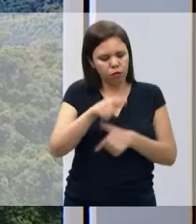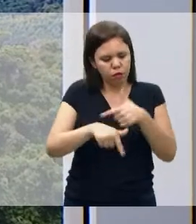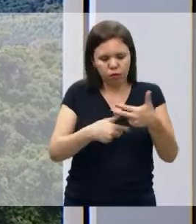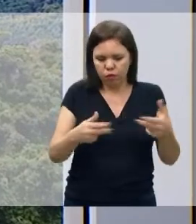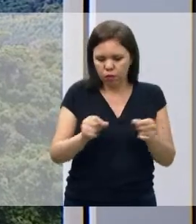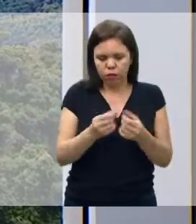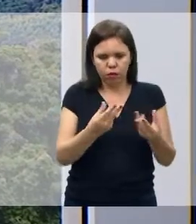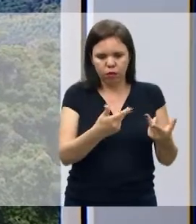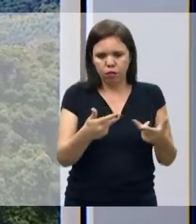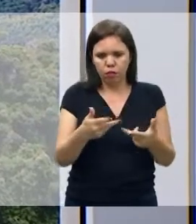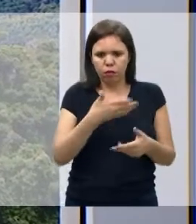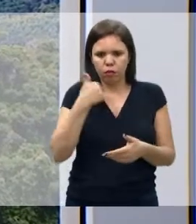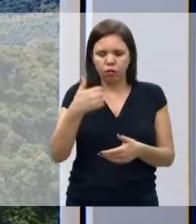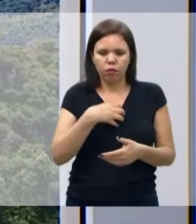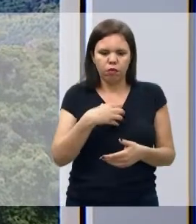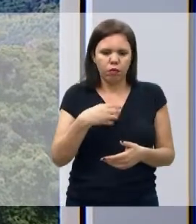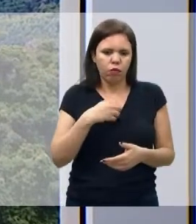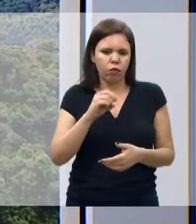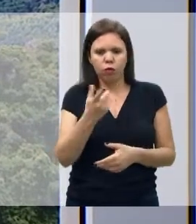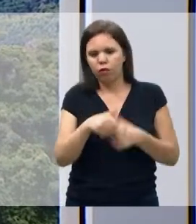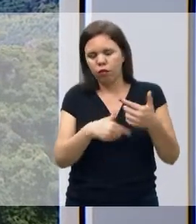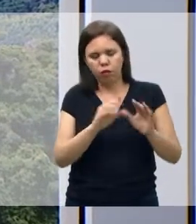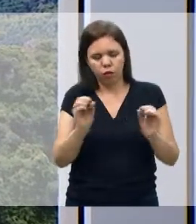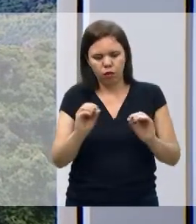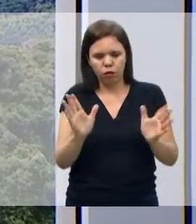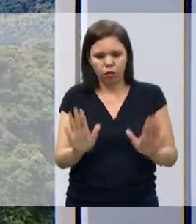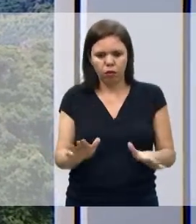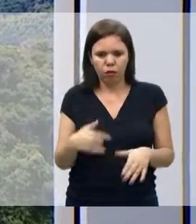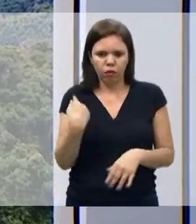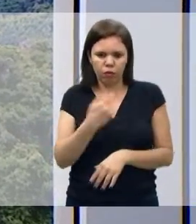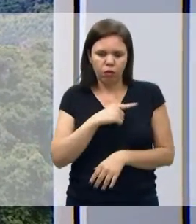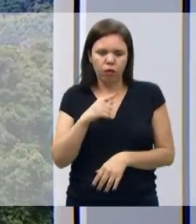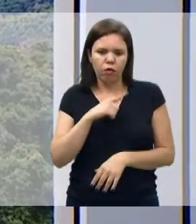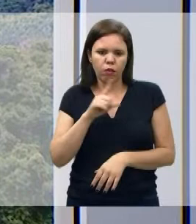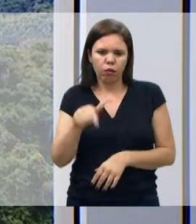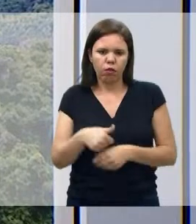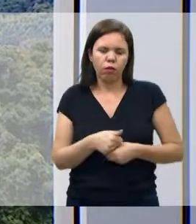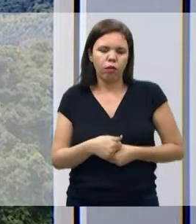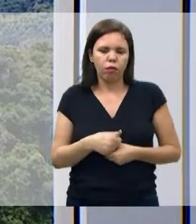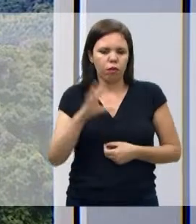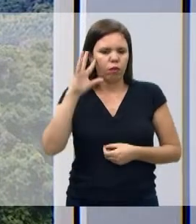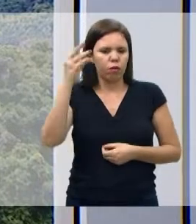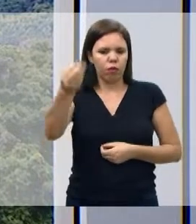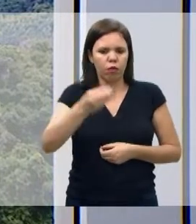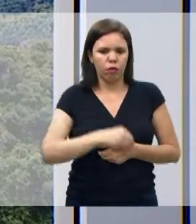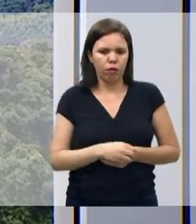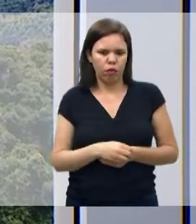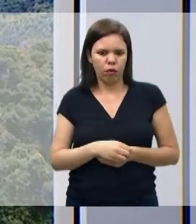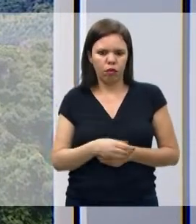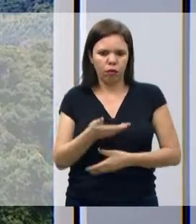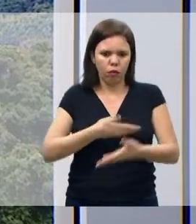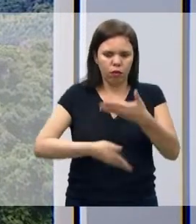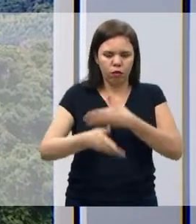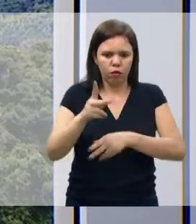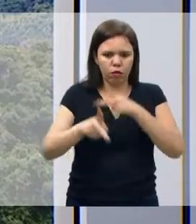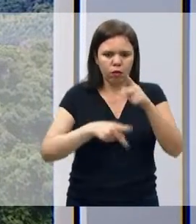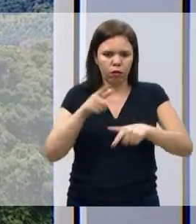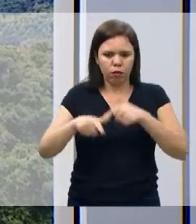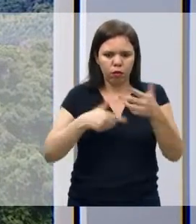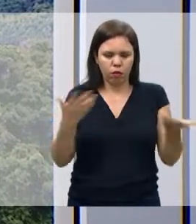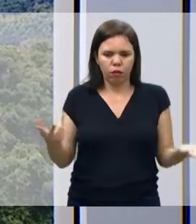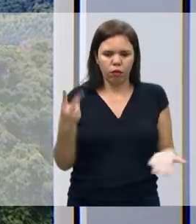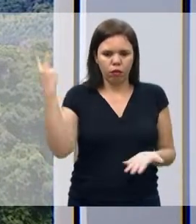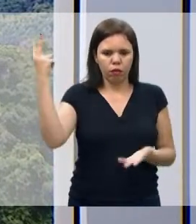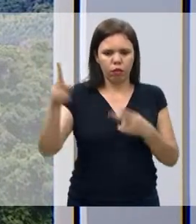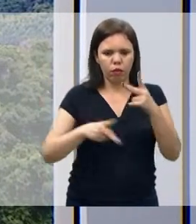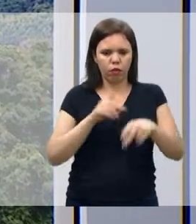forma, ou porque ele está fora do mercado de trabalho, né? Porque a gente tem esse entendimento, né, das relações de trabalho, de